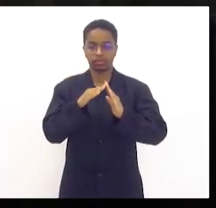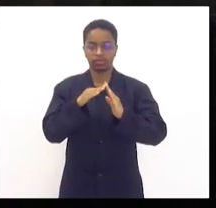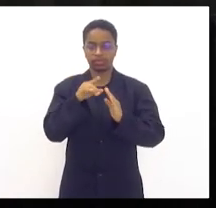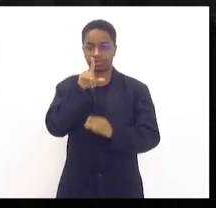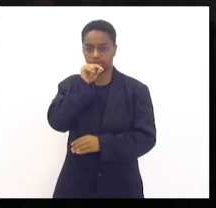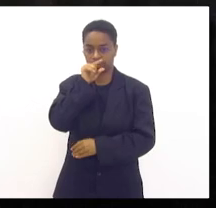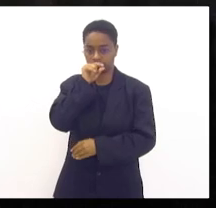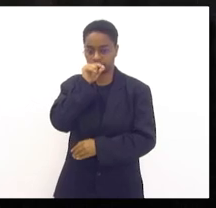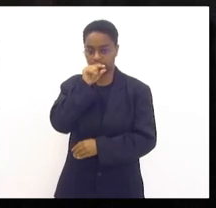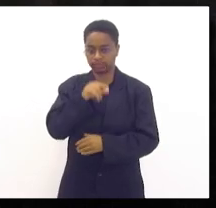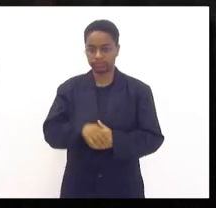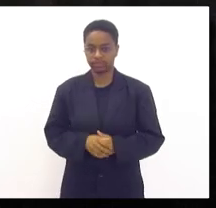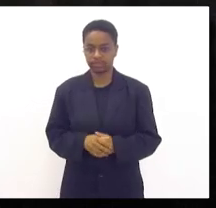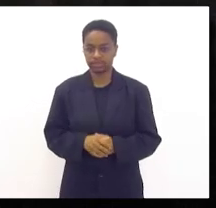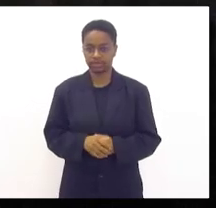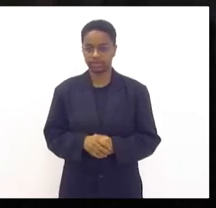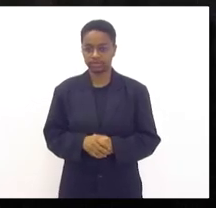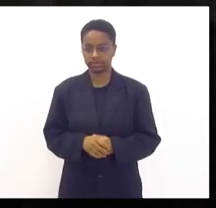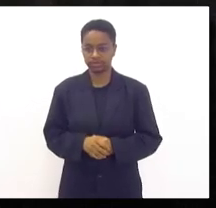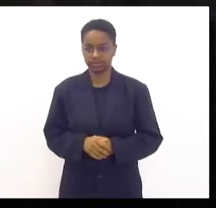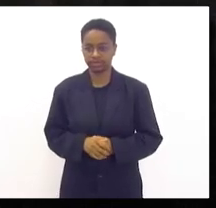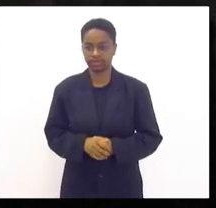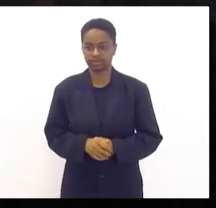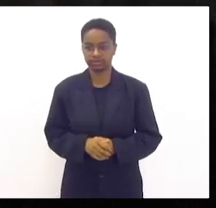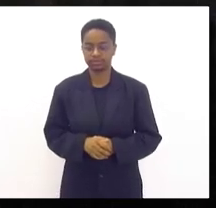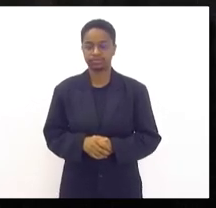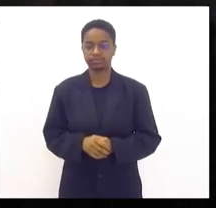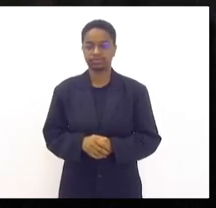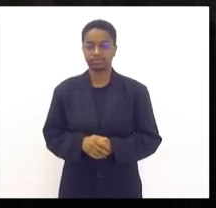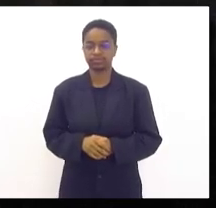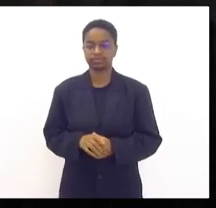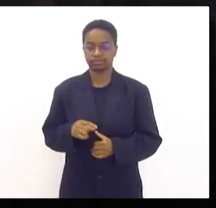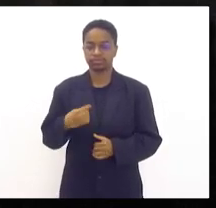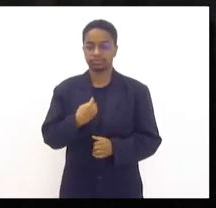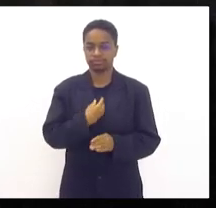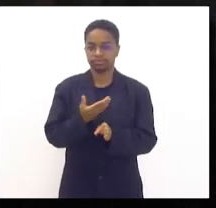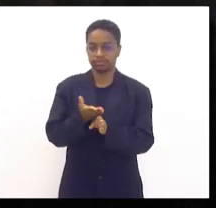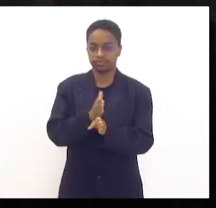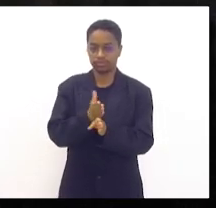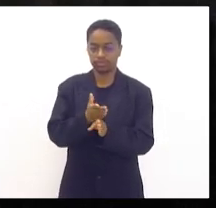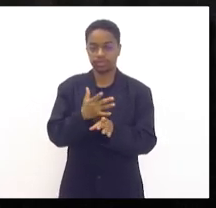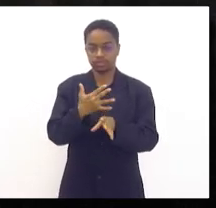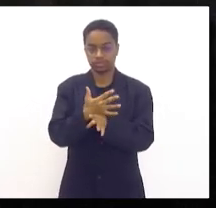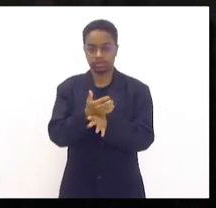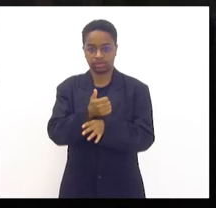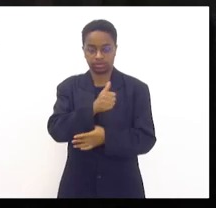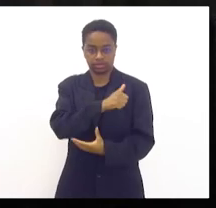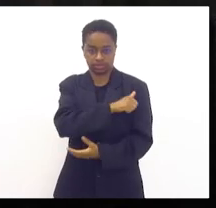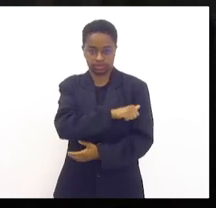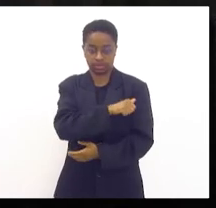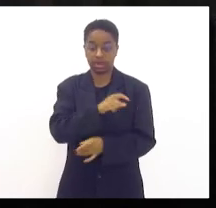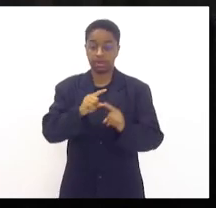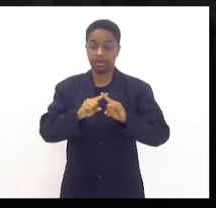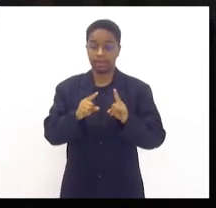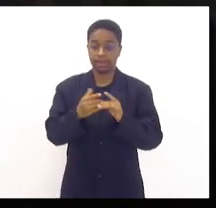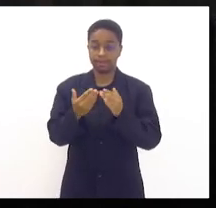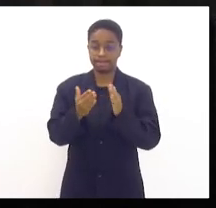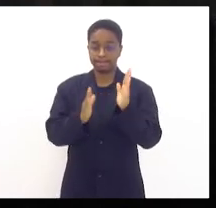e Nilópolis faz divisa com o município do Rio de Janeiro. E, infelizmente, de 15 dias para cá,